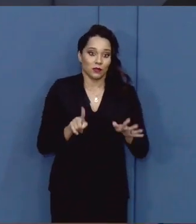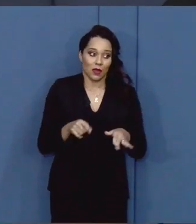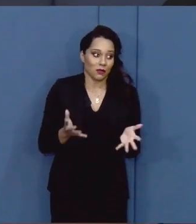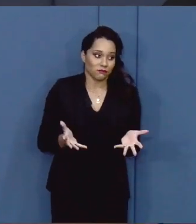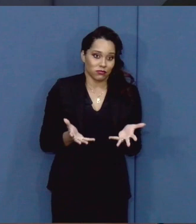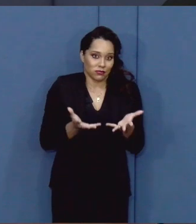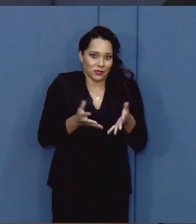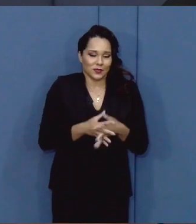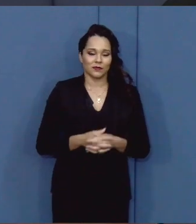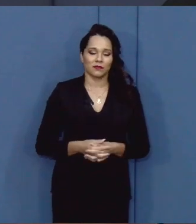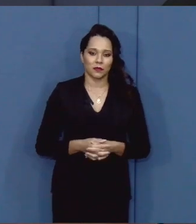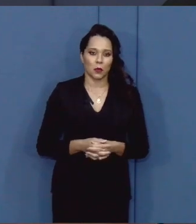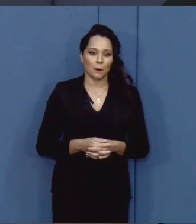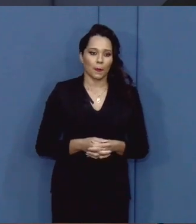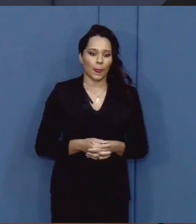enriquecedor. Eu